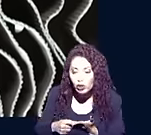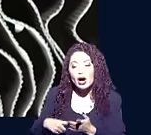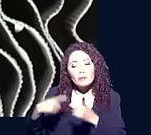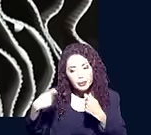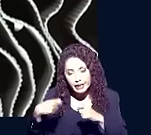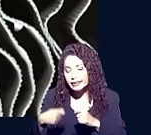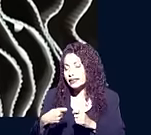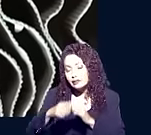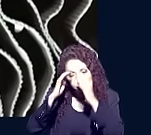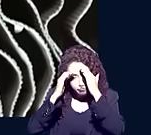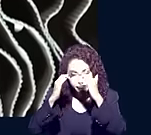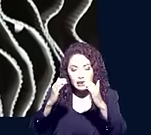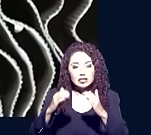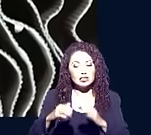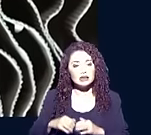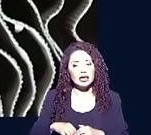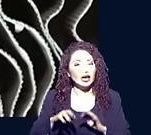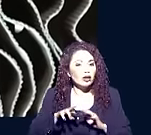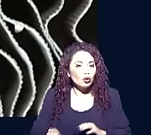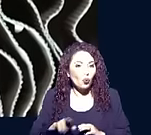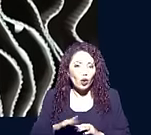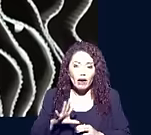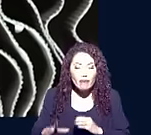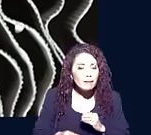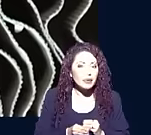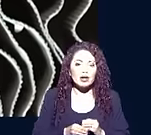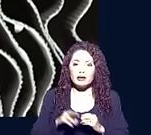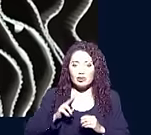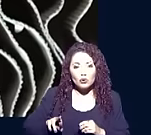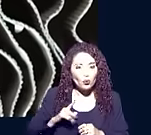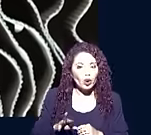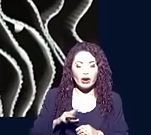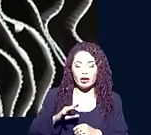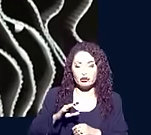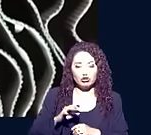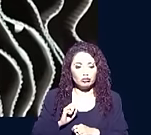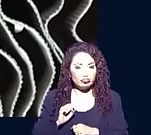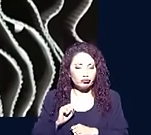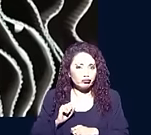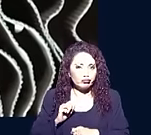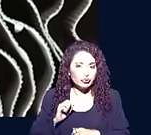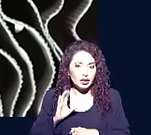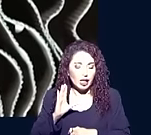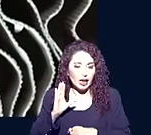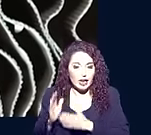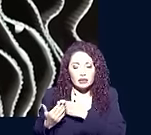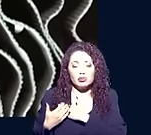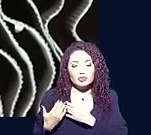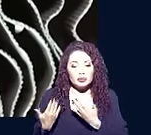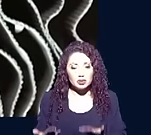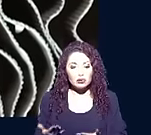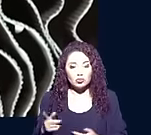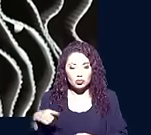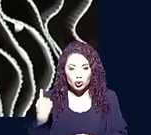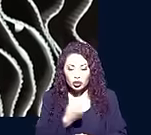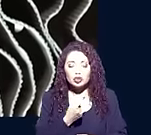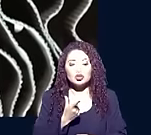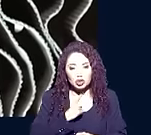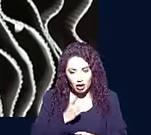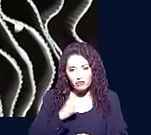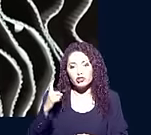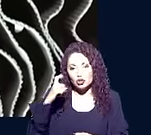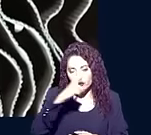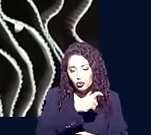falando aqui de emenda nem de carg tô falando de texto de matéria nós tivemos algum algumas dificuldades na sanção do CAF nós tivemos algumas